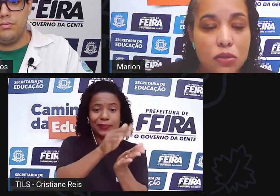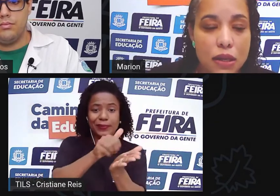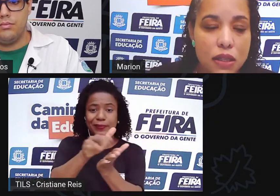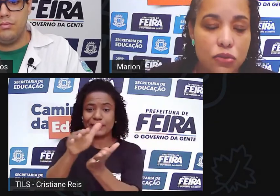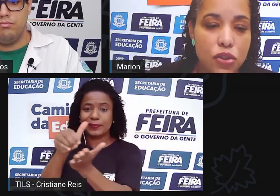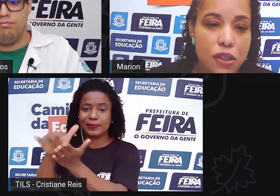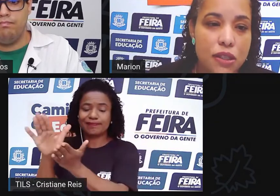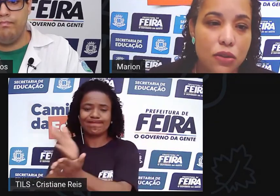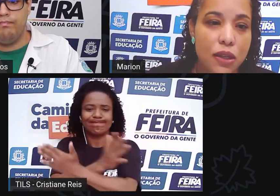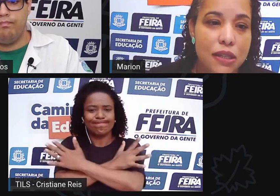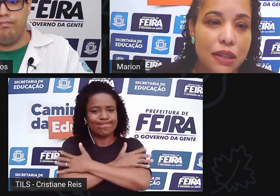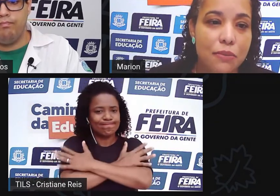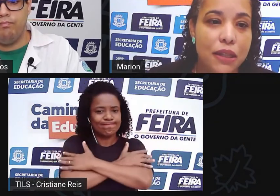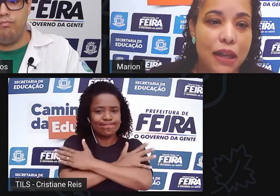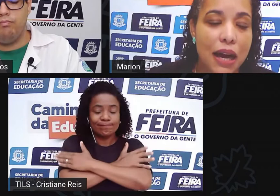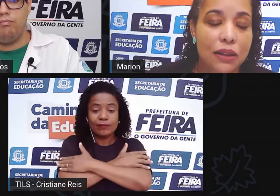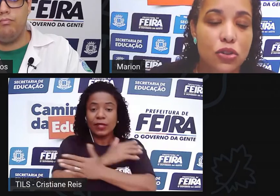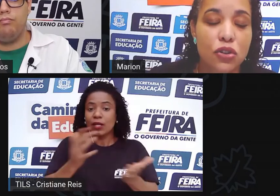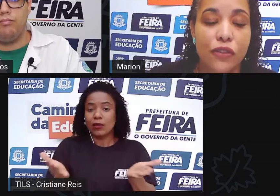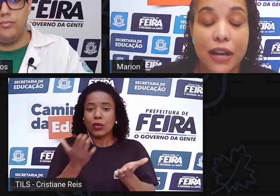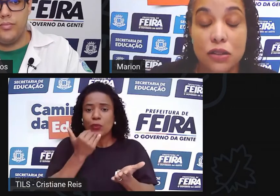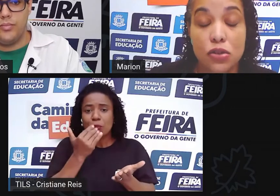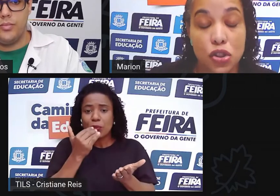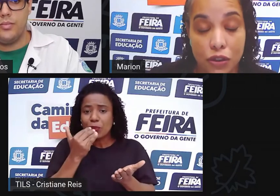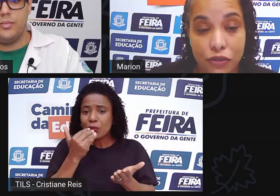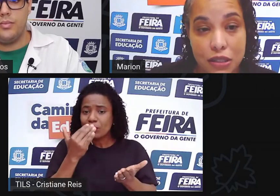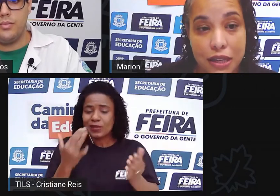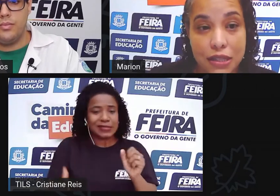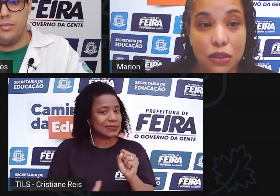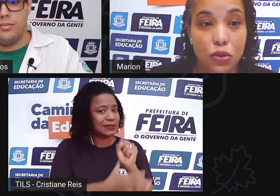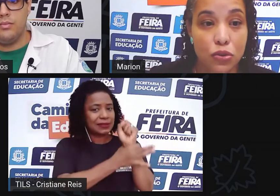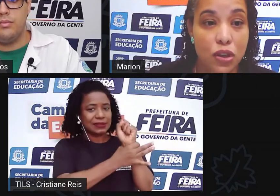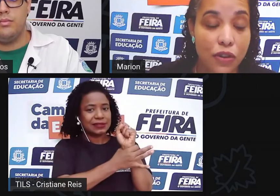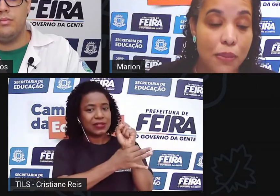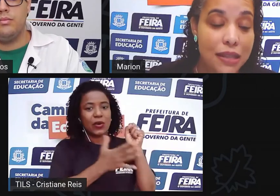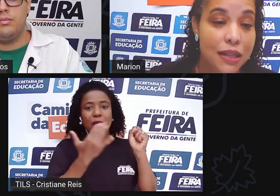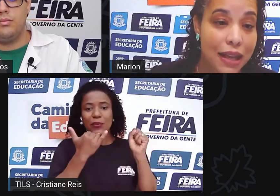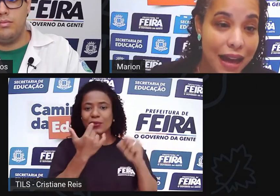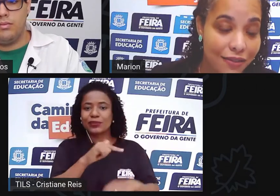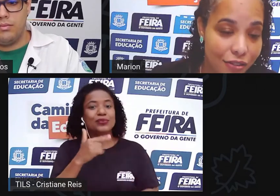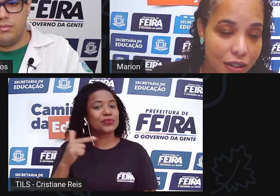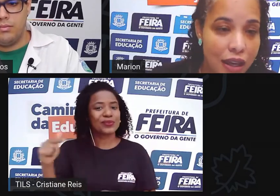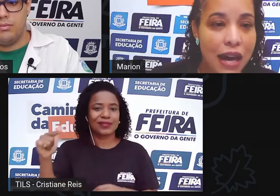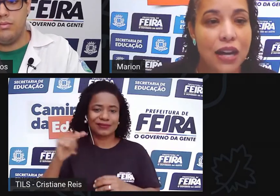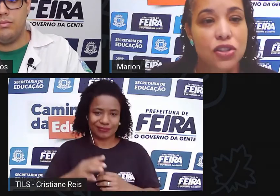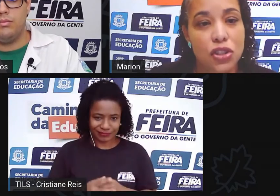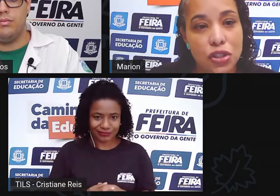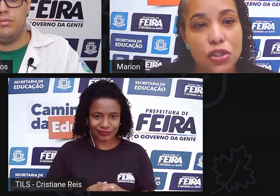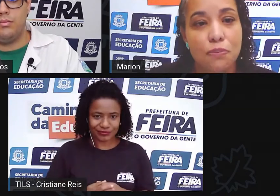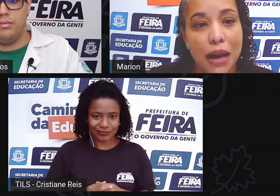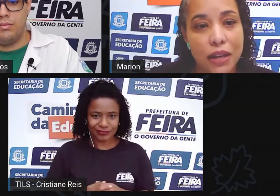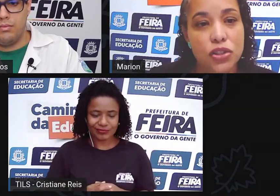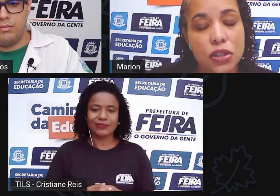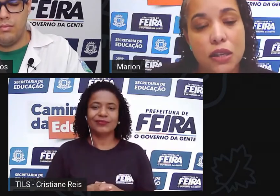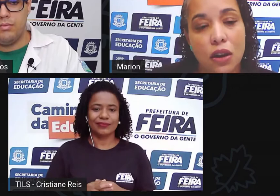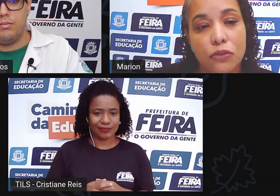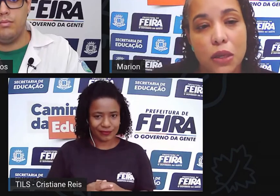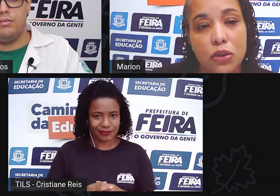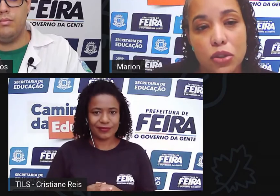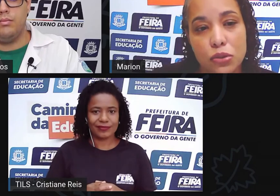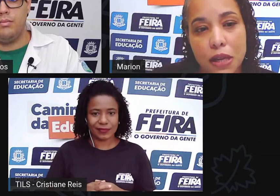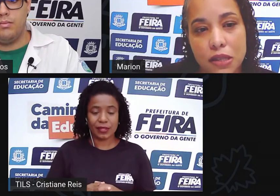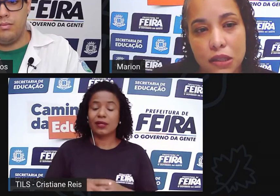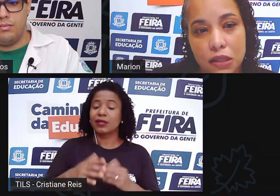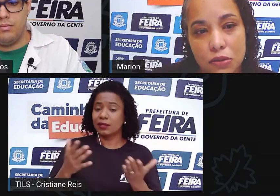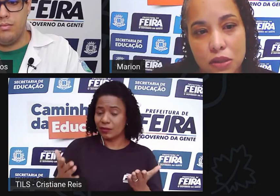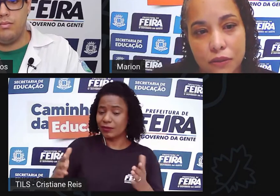em situação de insegurança alimentar nos diversos níveis, né? Sendo que o nível mais grave atinge mais de 19